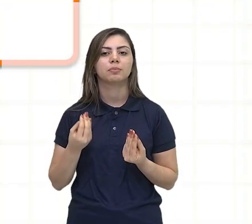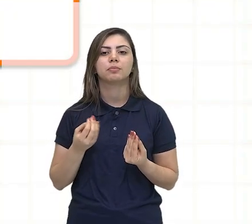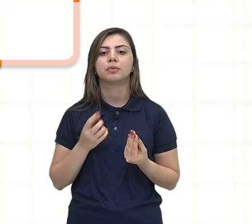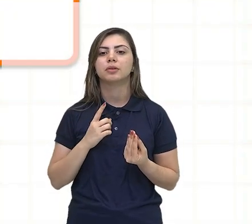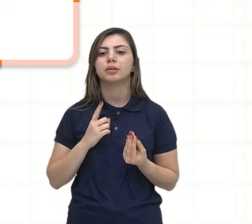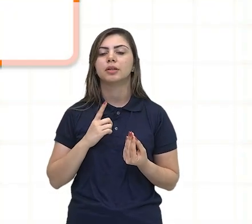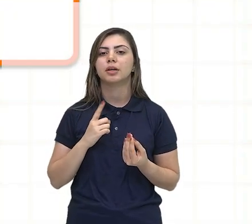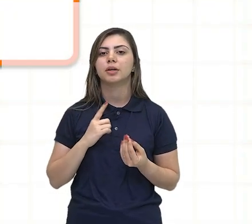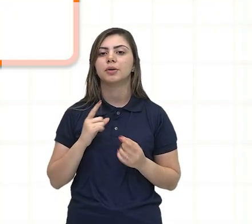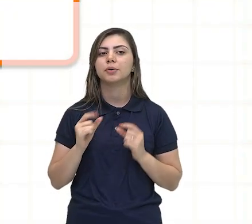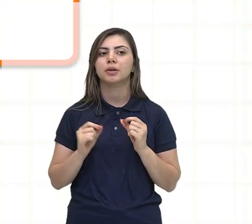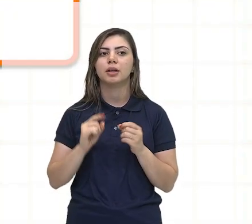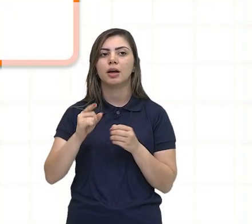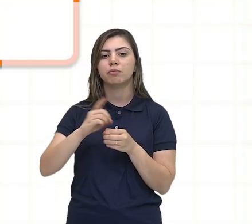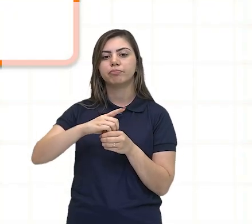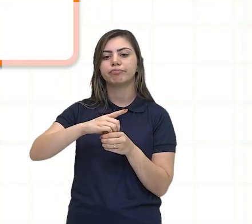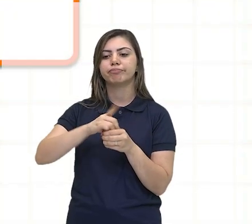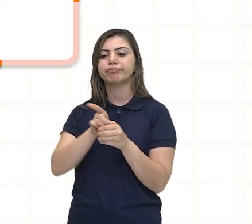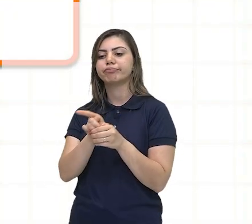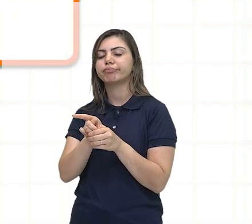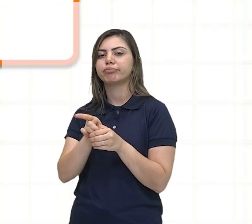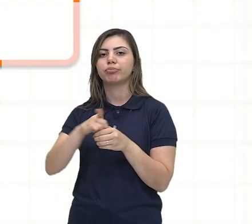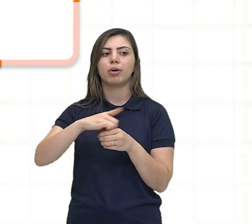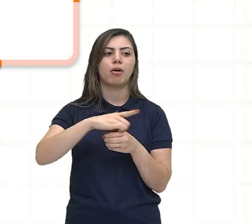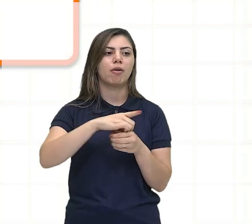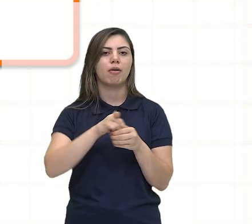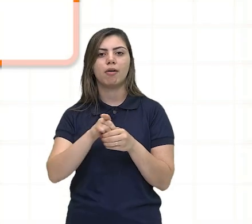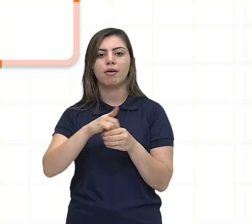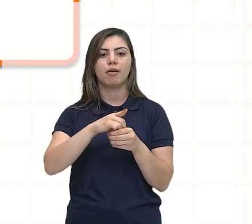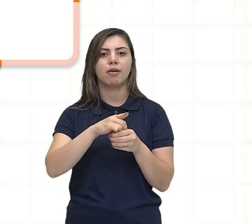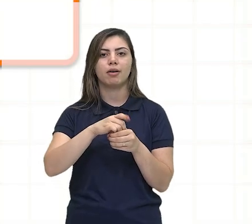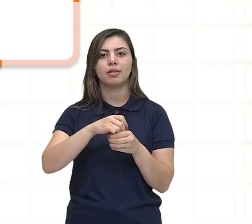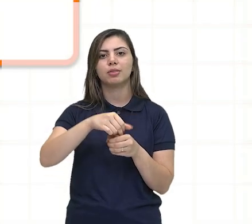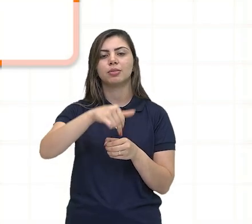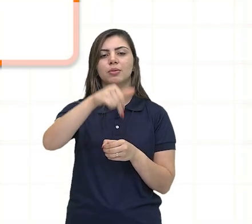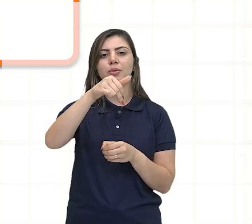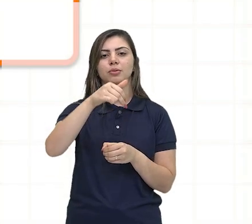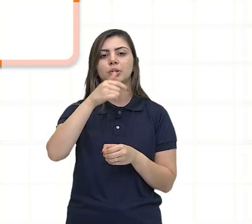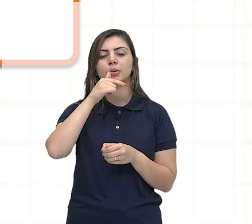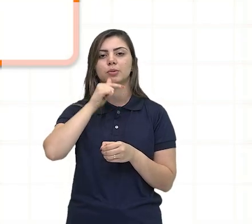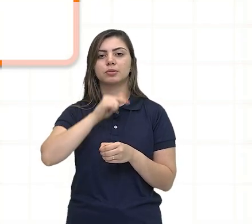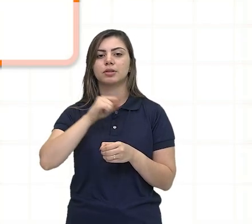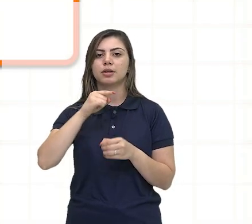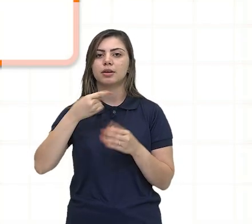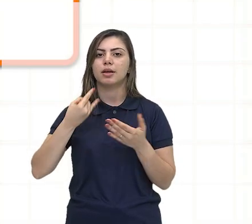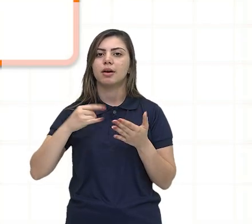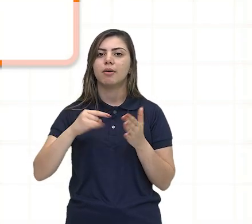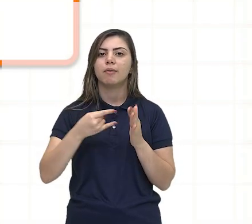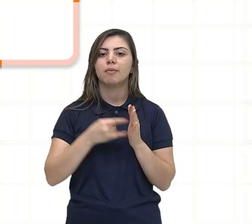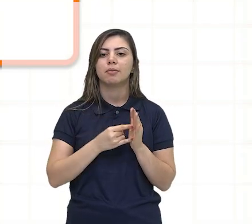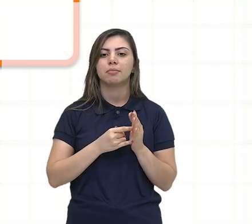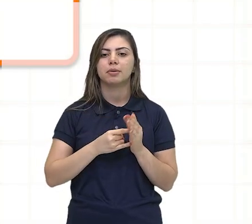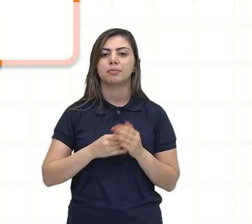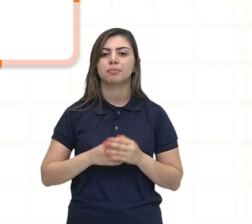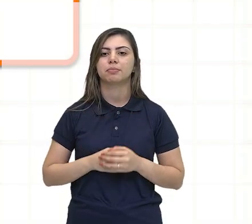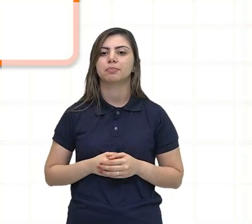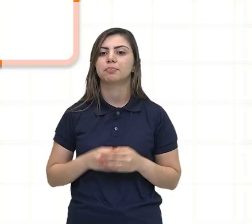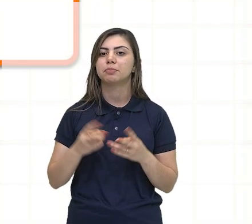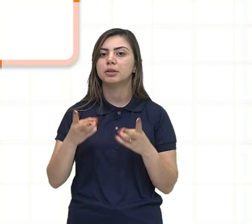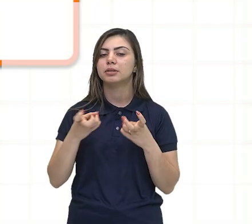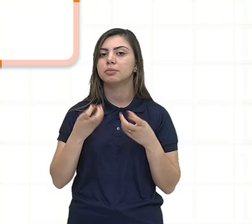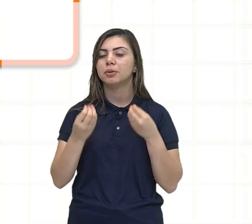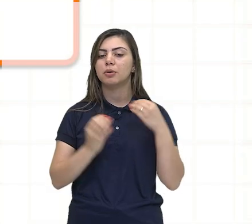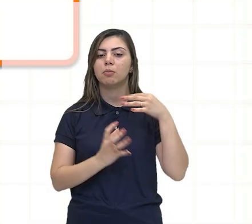da agulha da bússola para o polo magnético. Então, observem aqui o polo